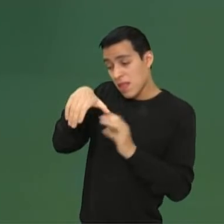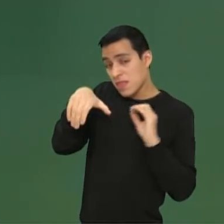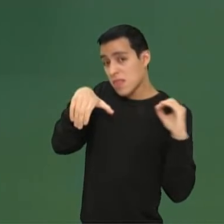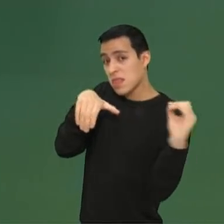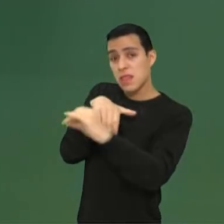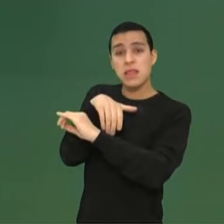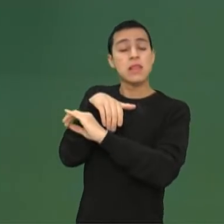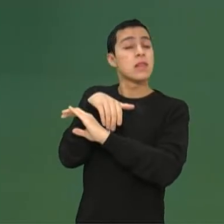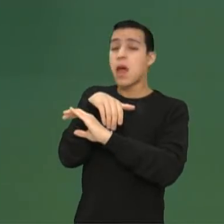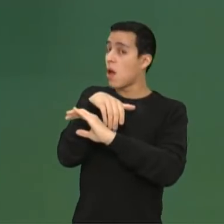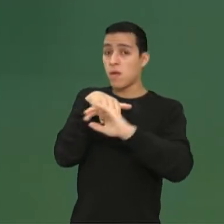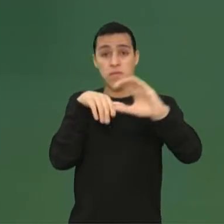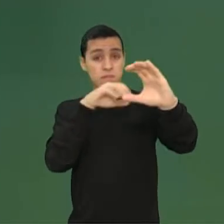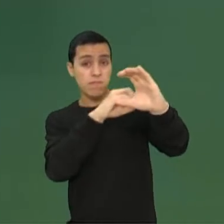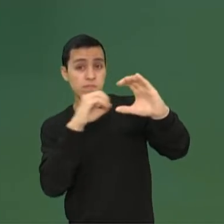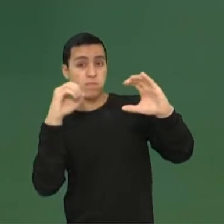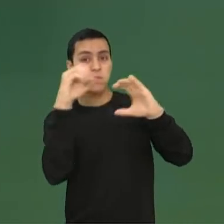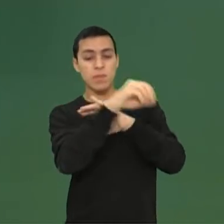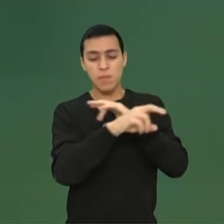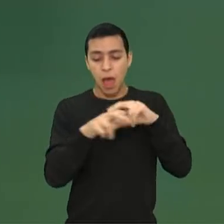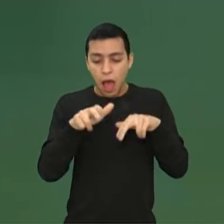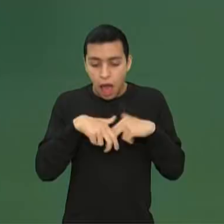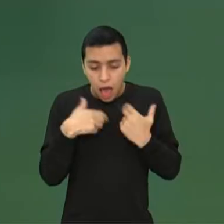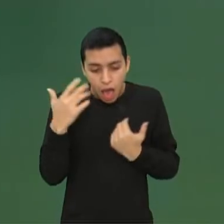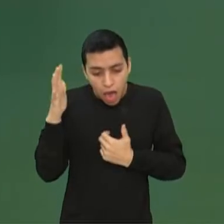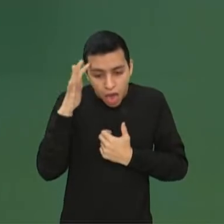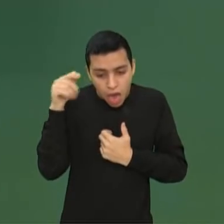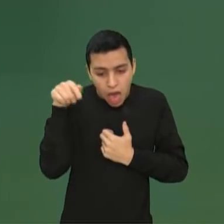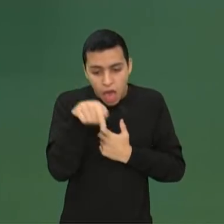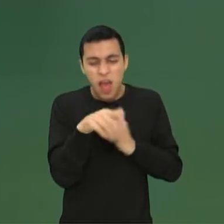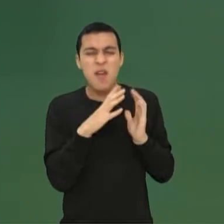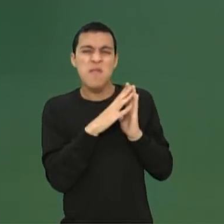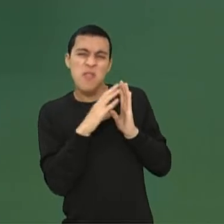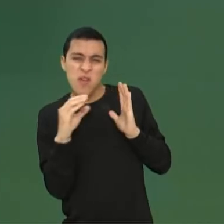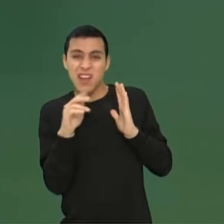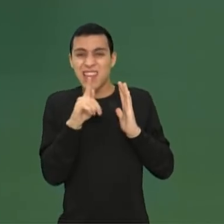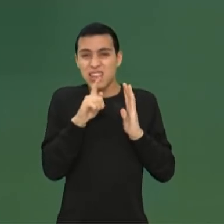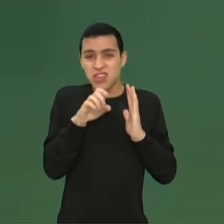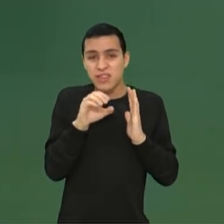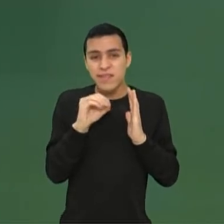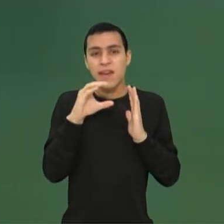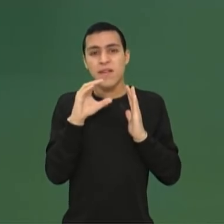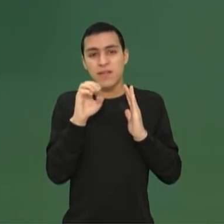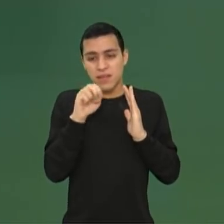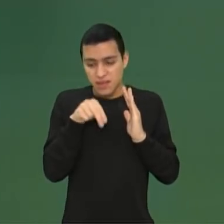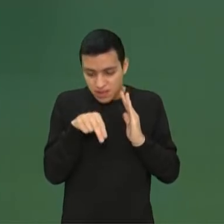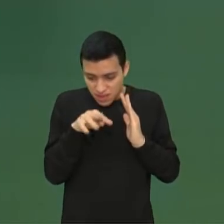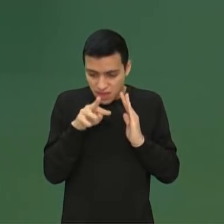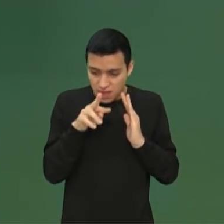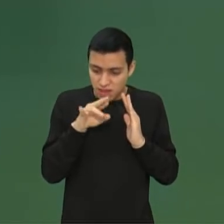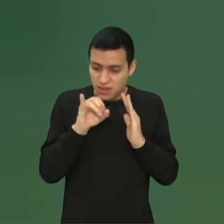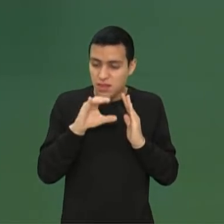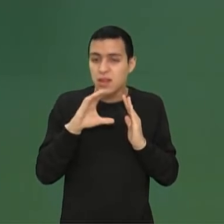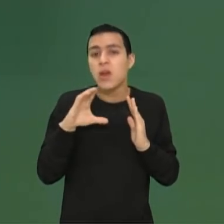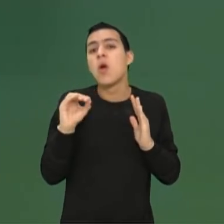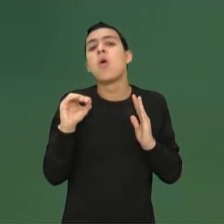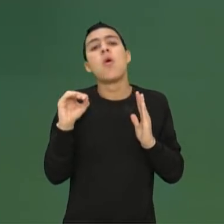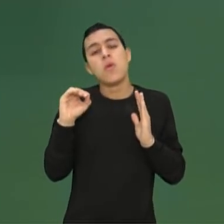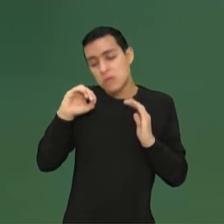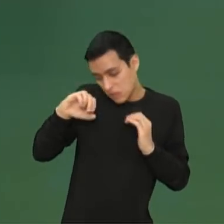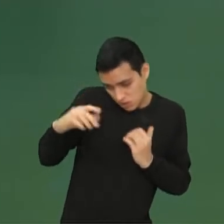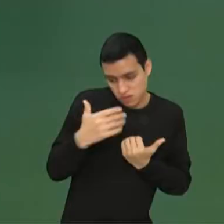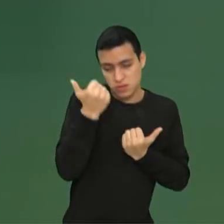Por isso, cai-se essa ideia do modelo geocêntrico e nós temos então que